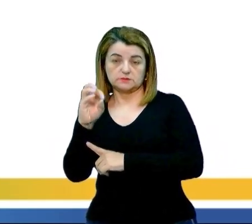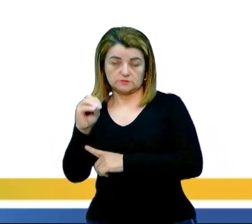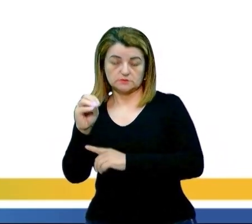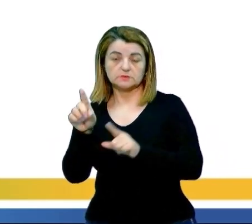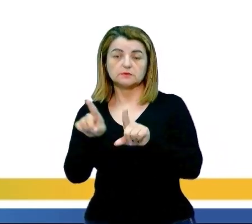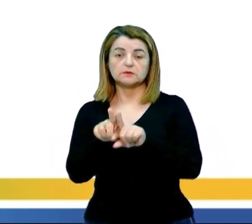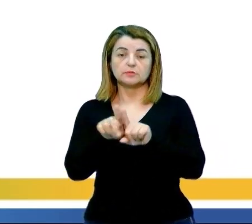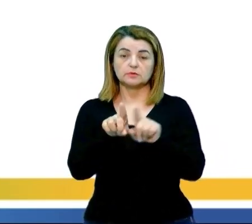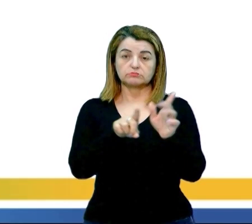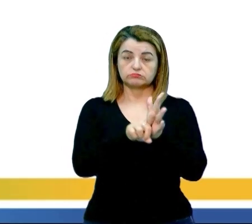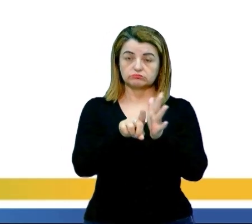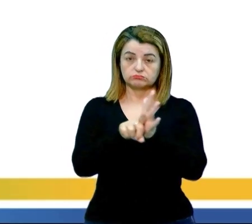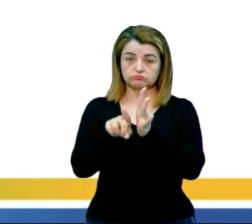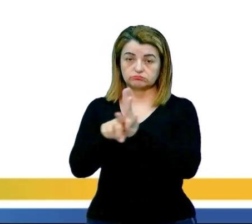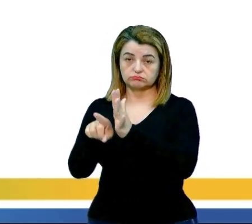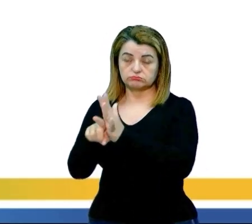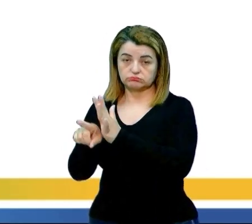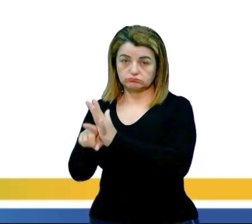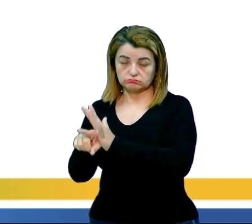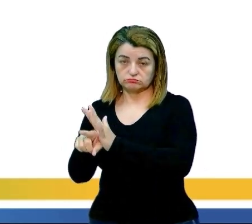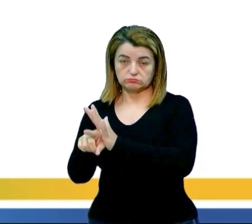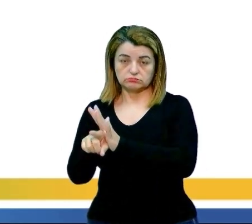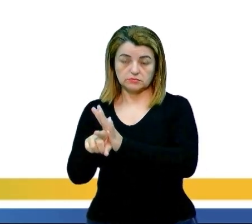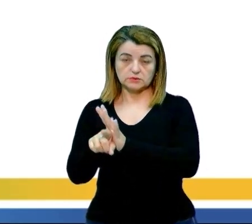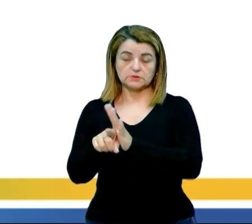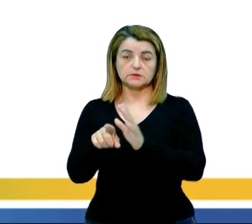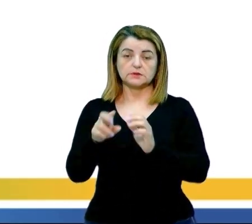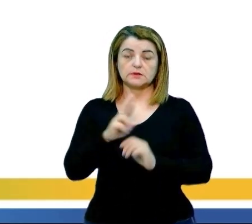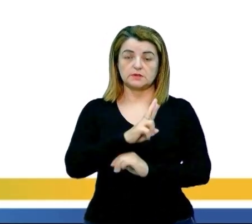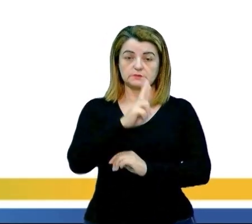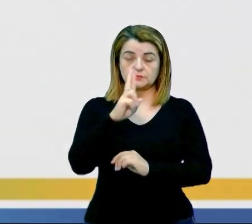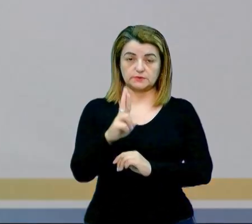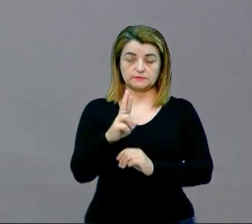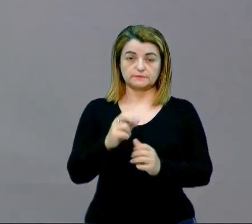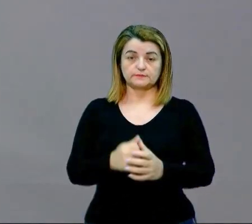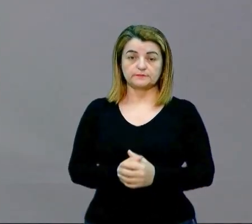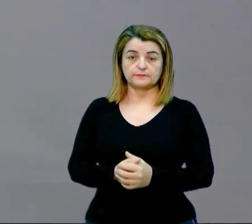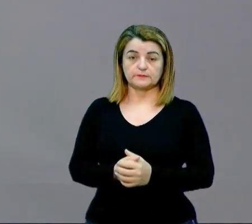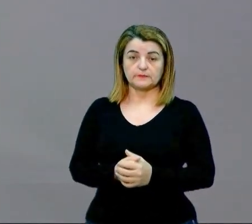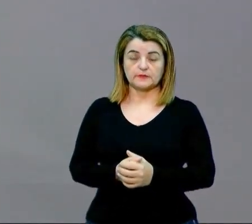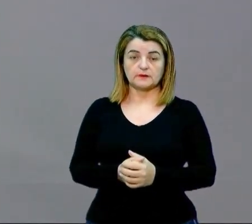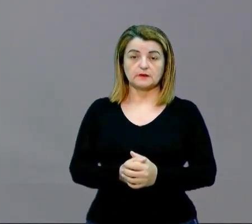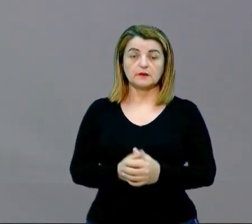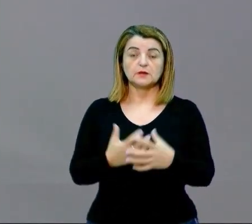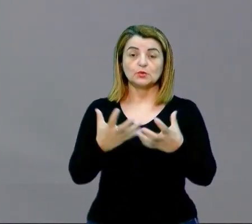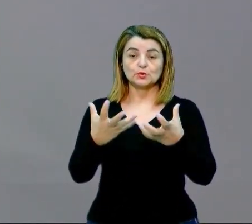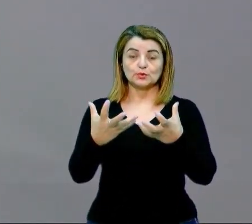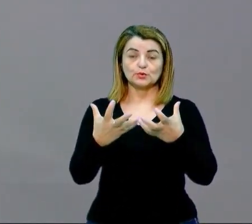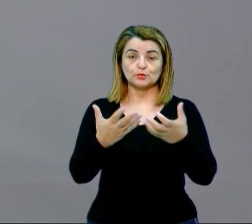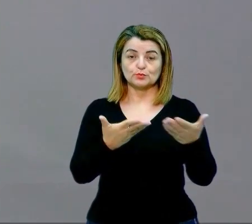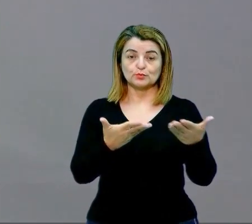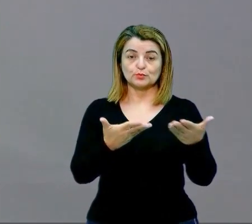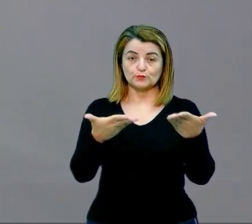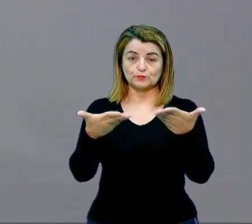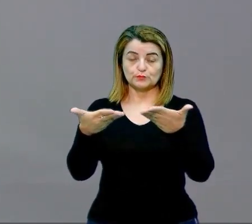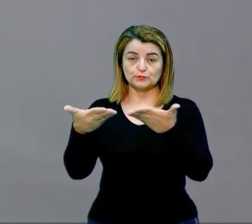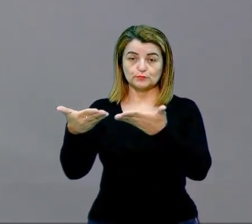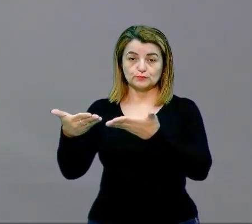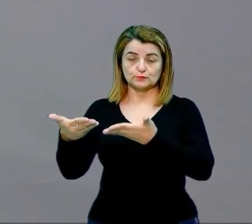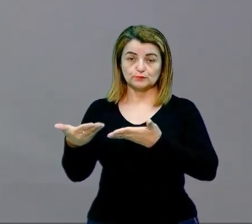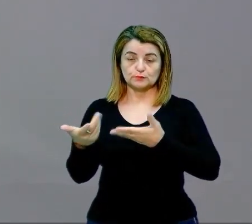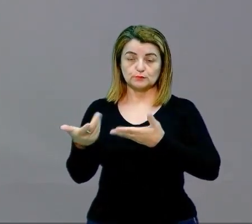dessas questões que estamos fazendo a resolução das mesmas. E eu quero convidá-los